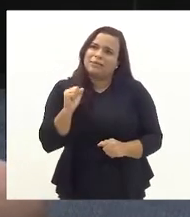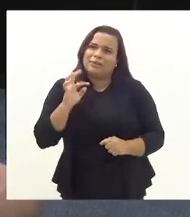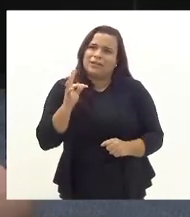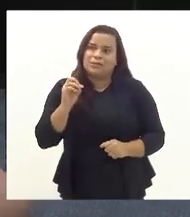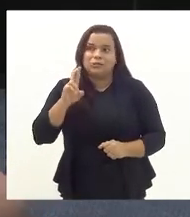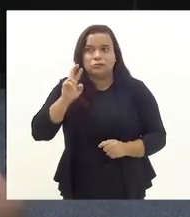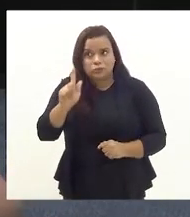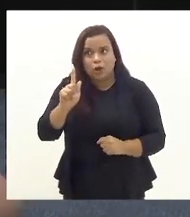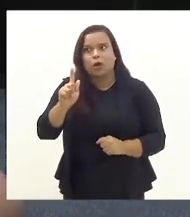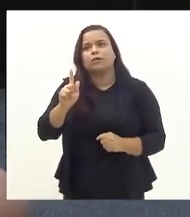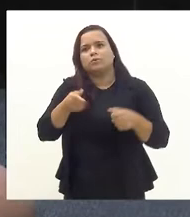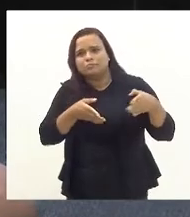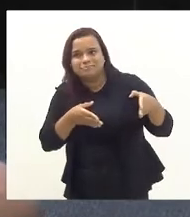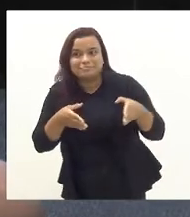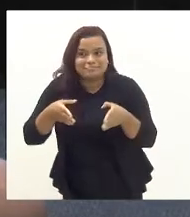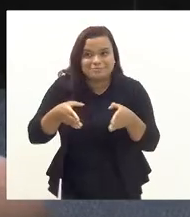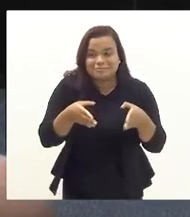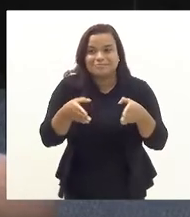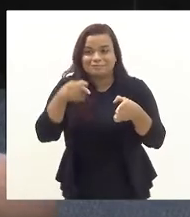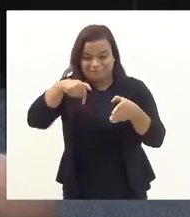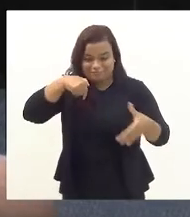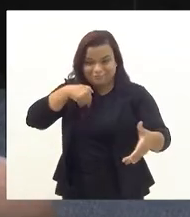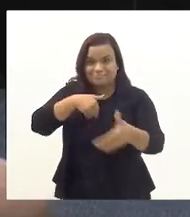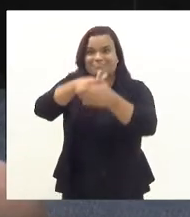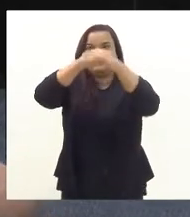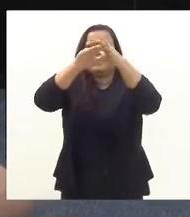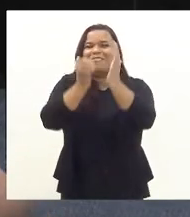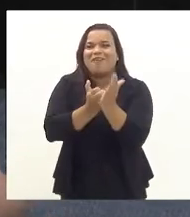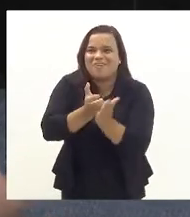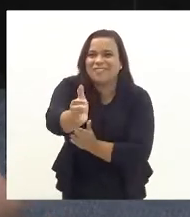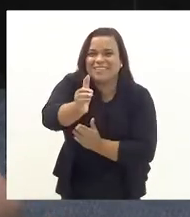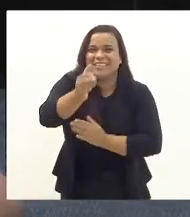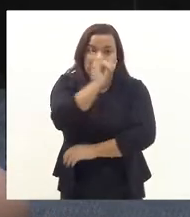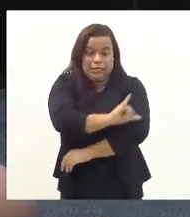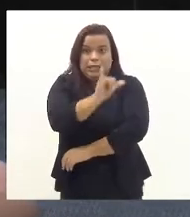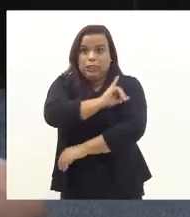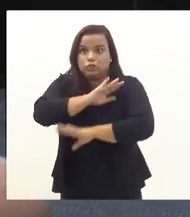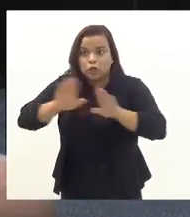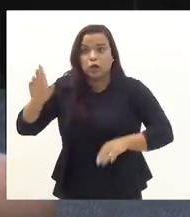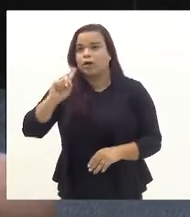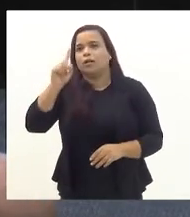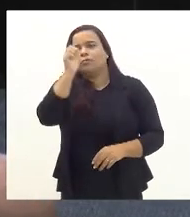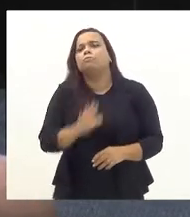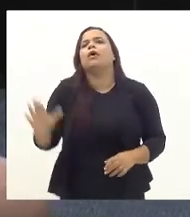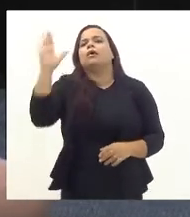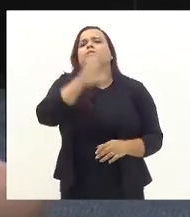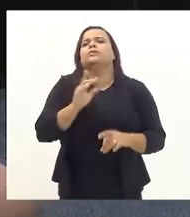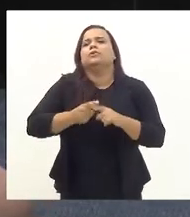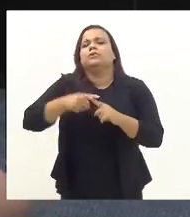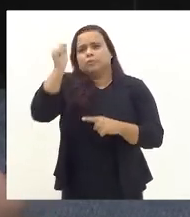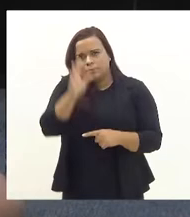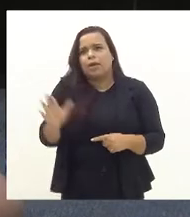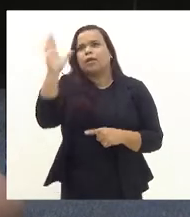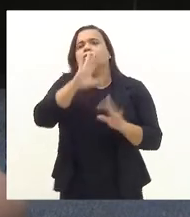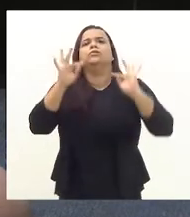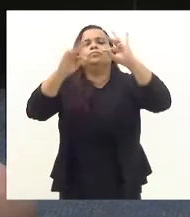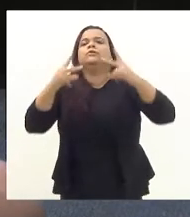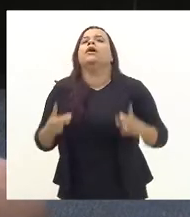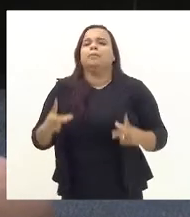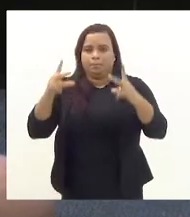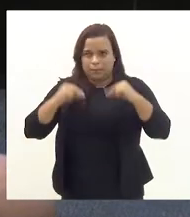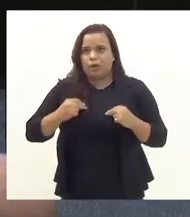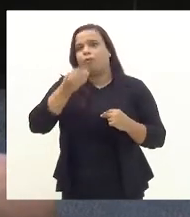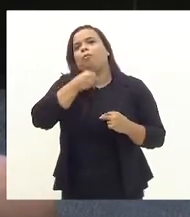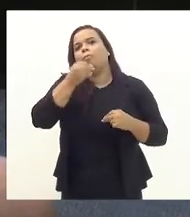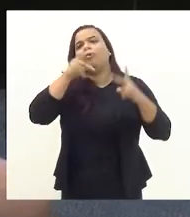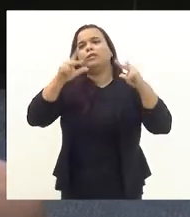gente trazer, isso aqui vai ser o pontapé inicial, não só para o Rio de Janeiro, mas para todo o Brasil, porque todo o Brasil merece uma oportunidade